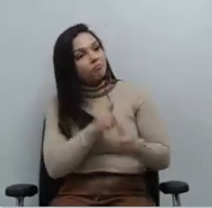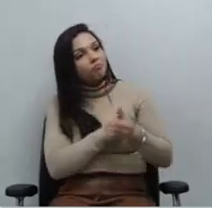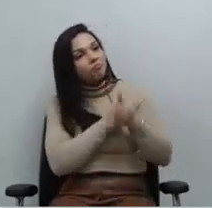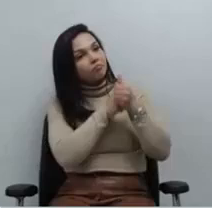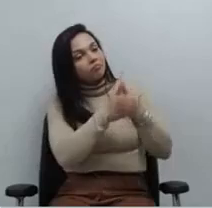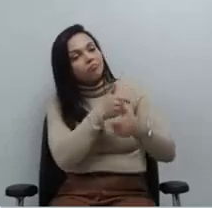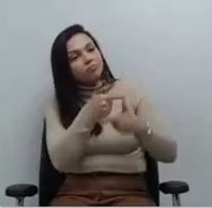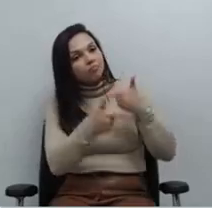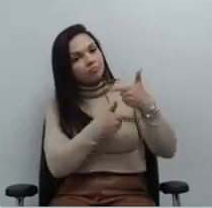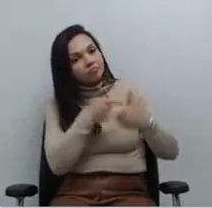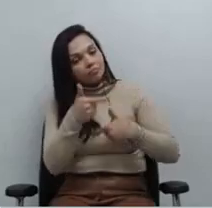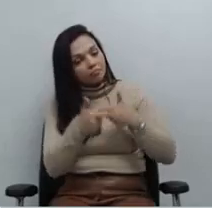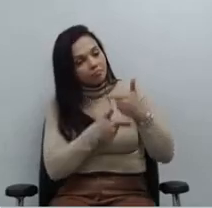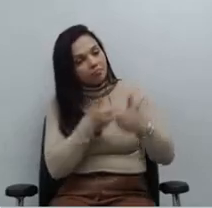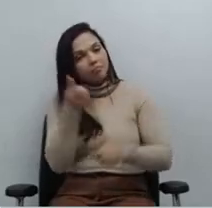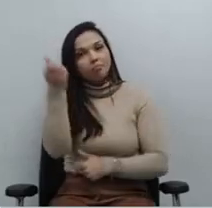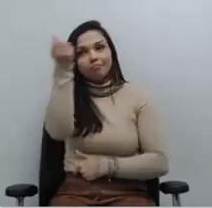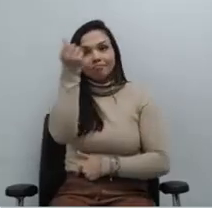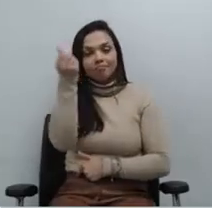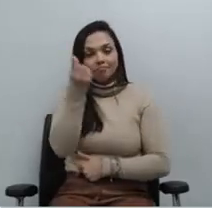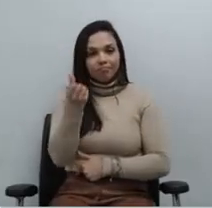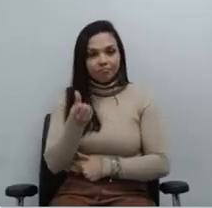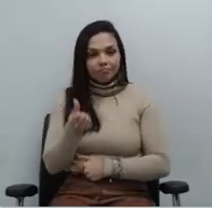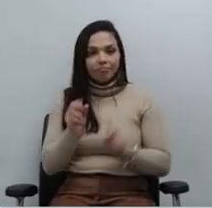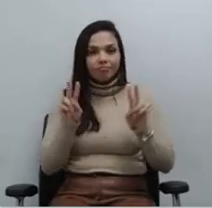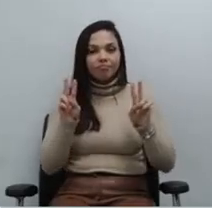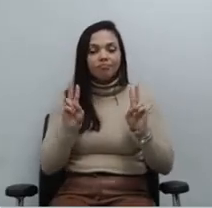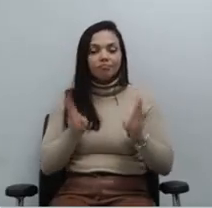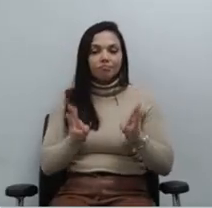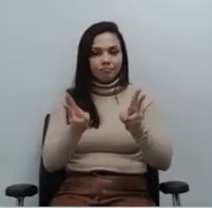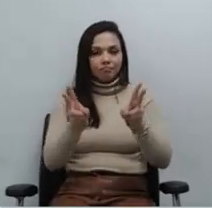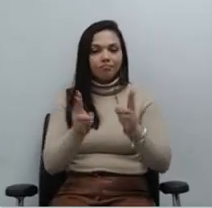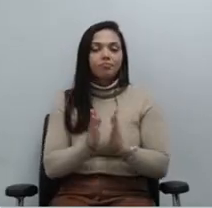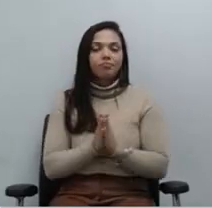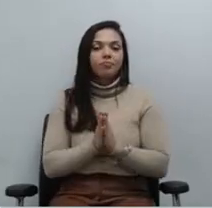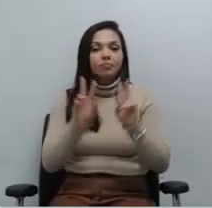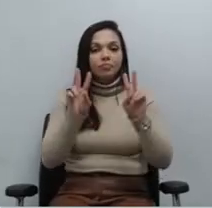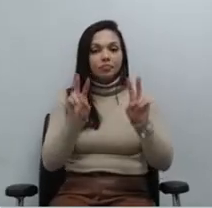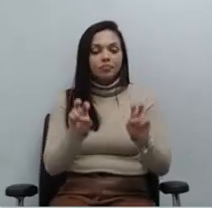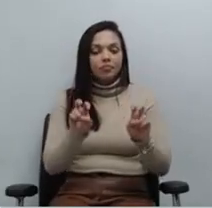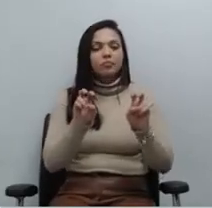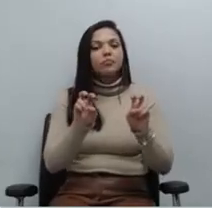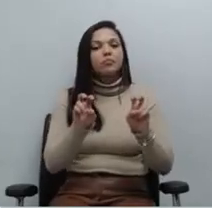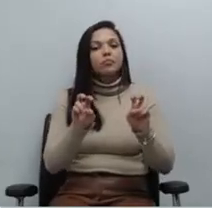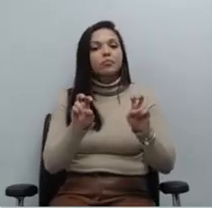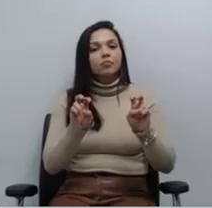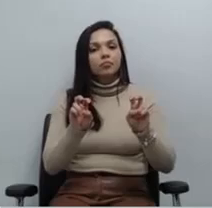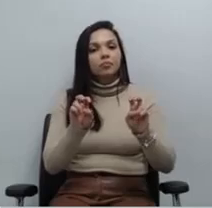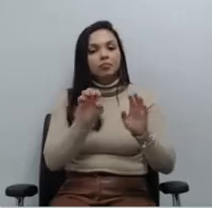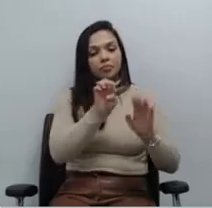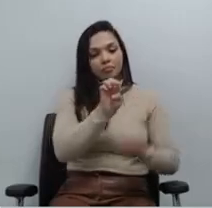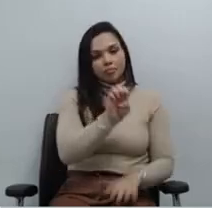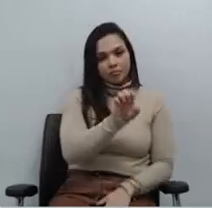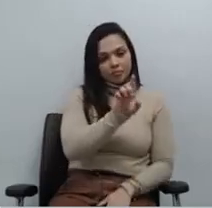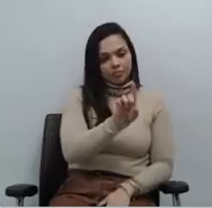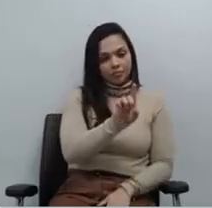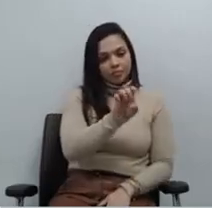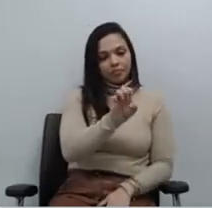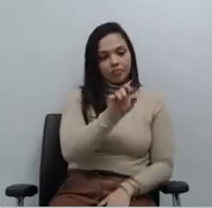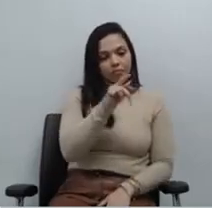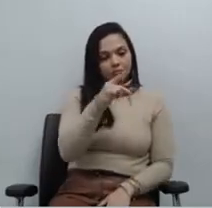parte deles às sextas-feiras também. Com relação à EDEP, apenas para reforçar um ponto que eu tinha colocado